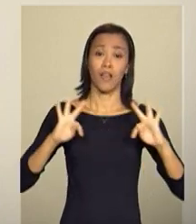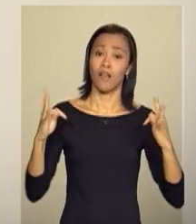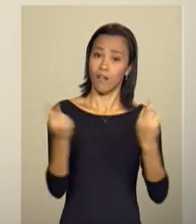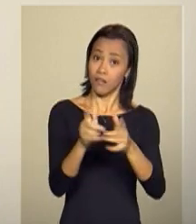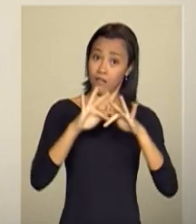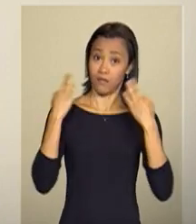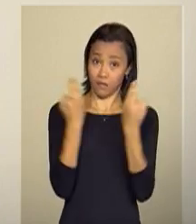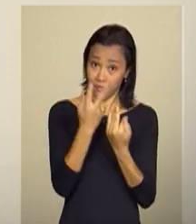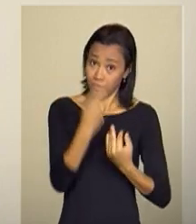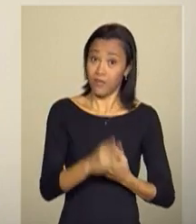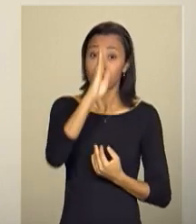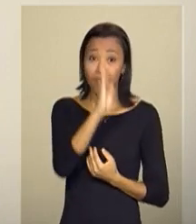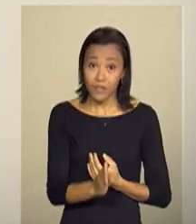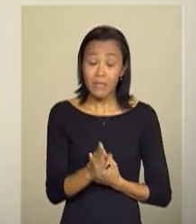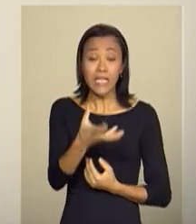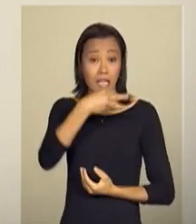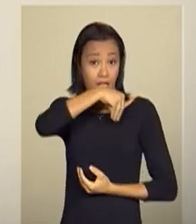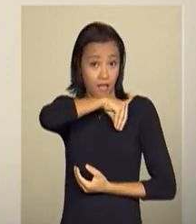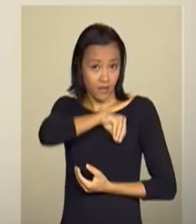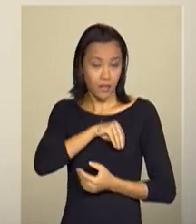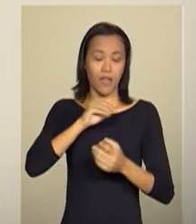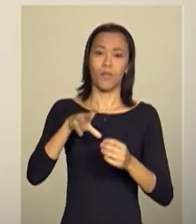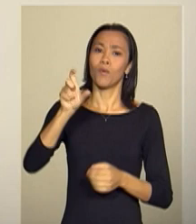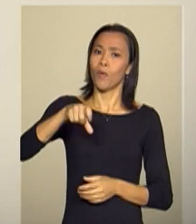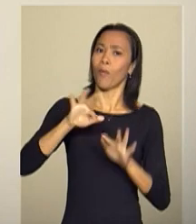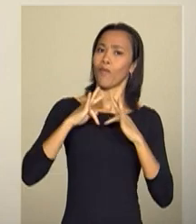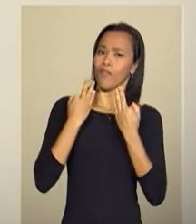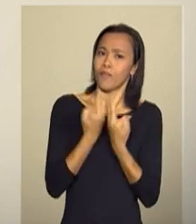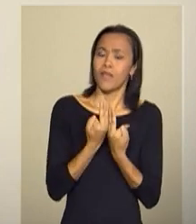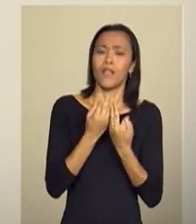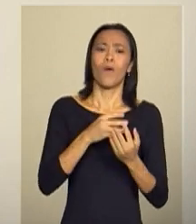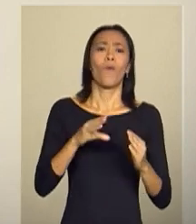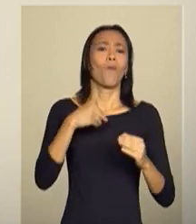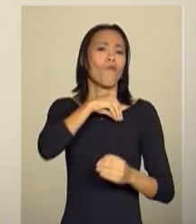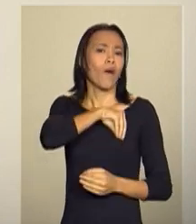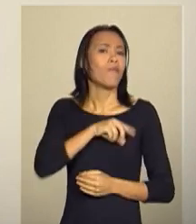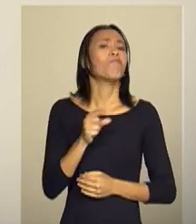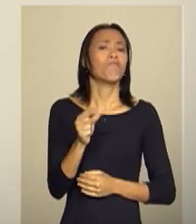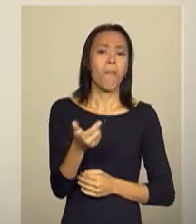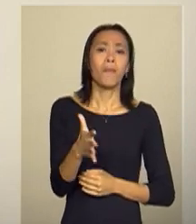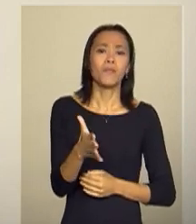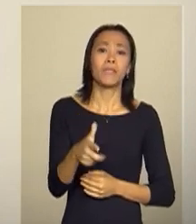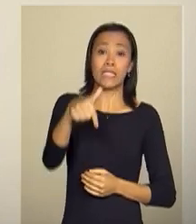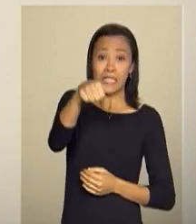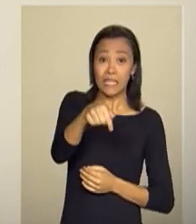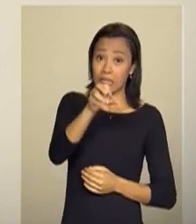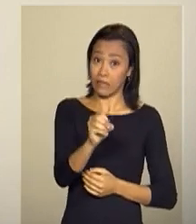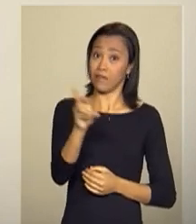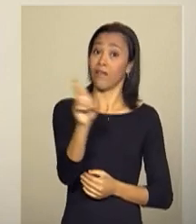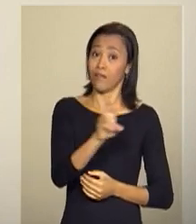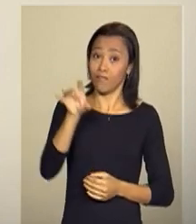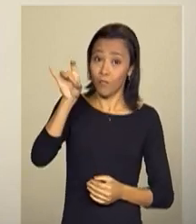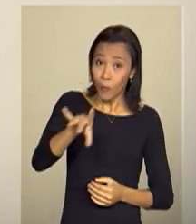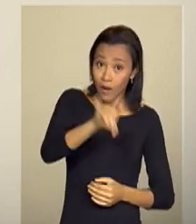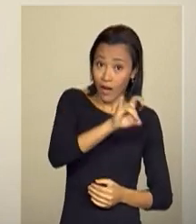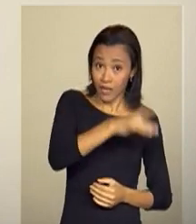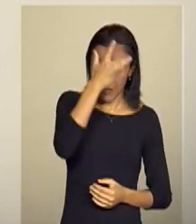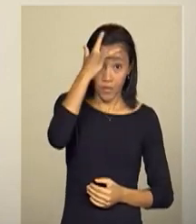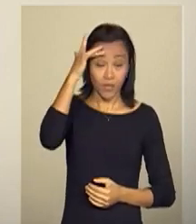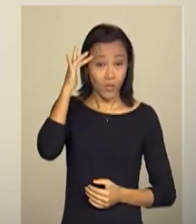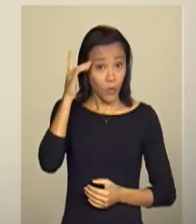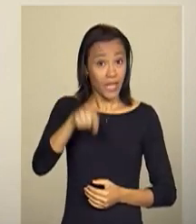famílias brasileiras que recebe o bolsa família uma renda de pelo menos R 70 por pessoa